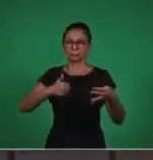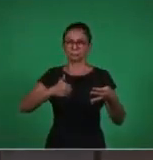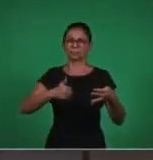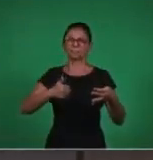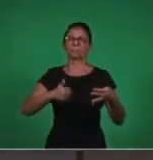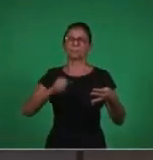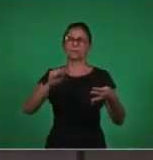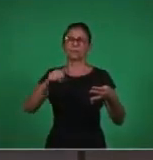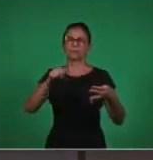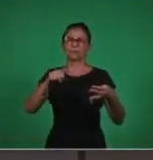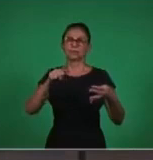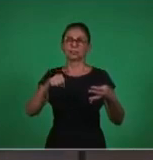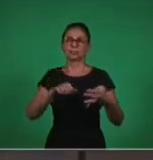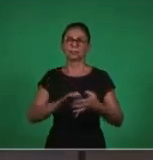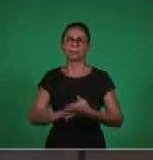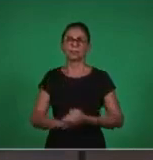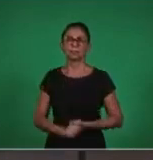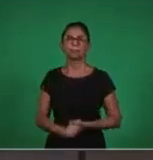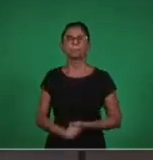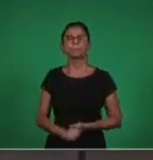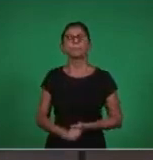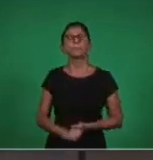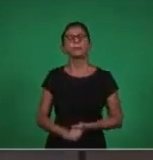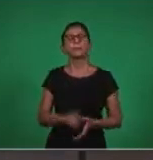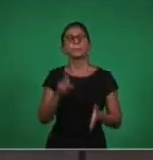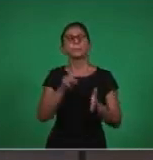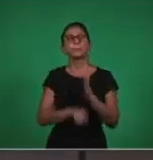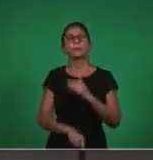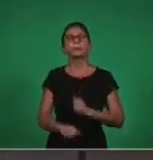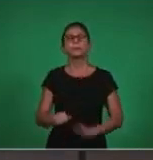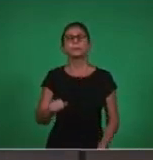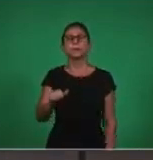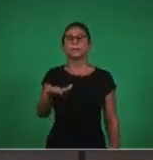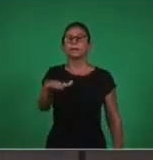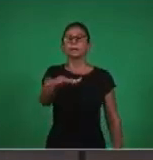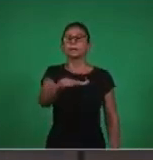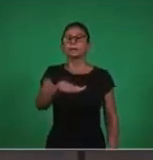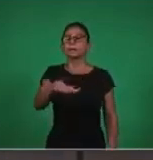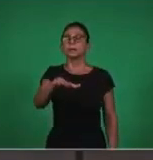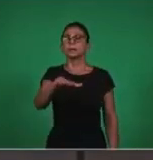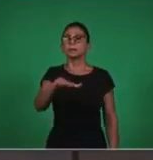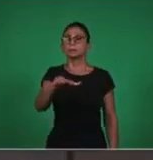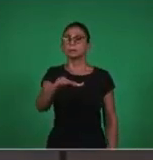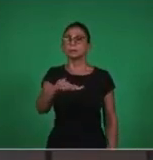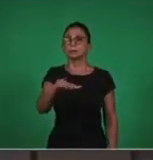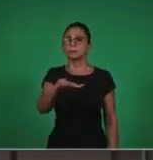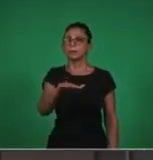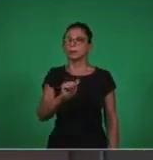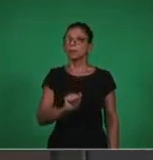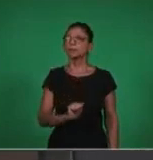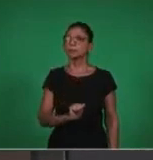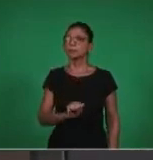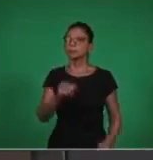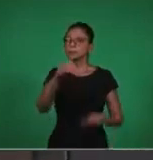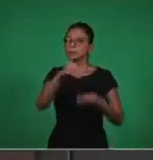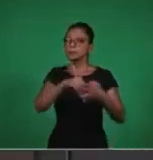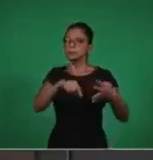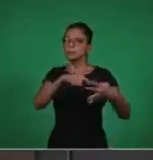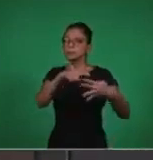O espaço faz parte dessas quatro